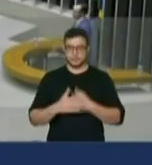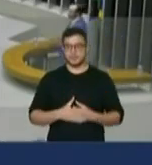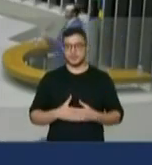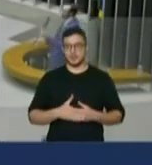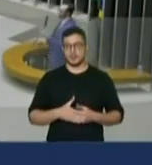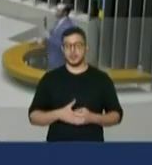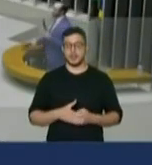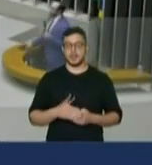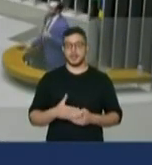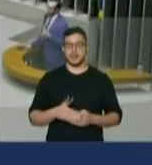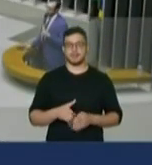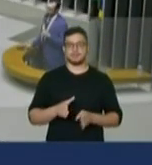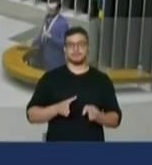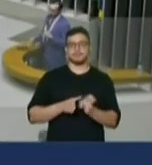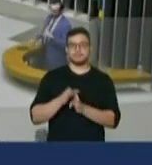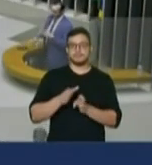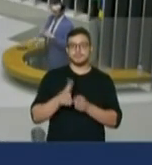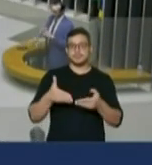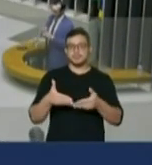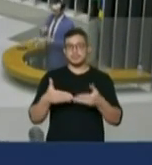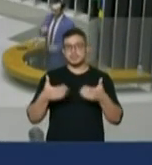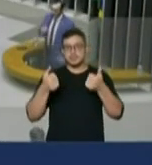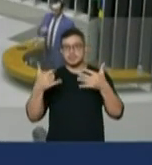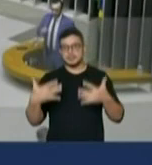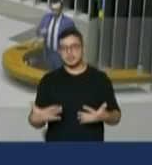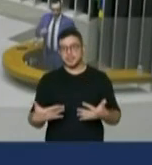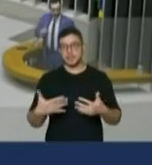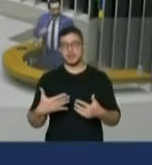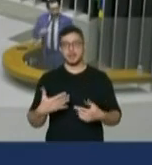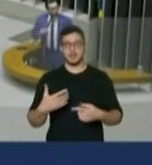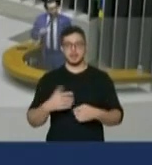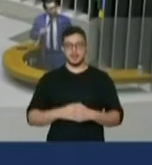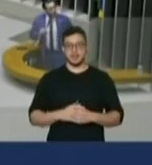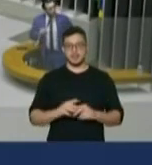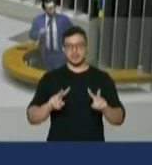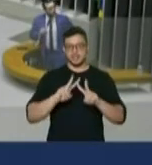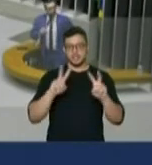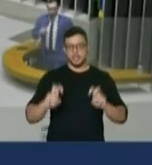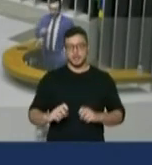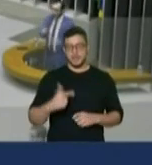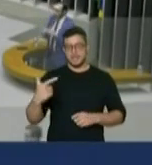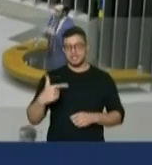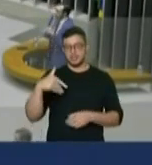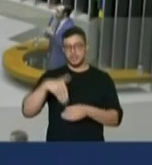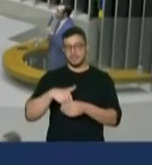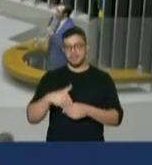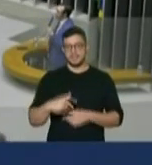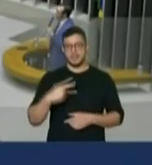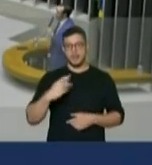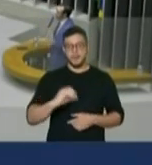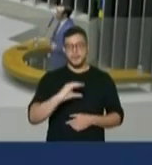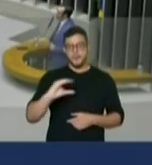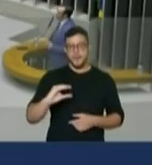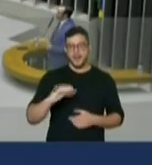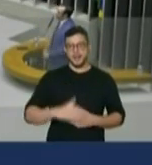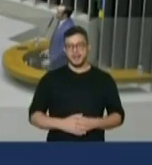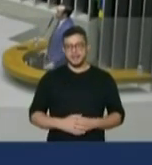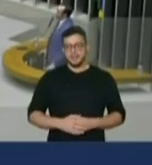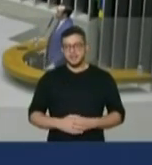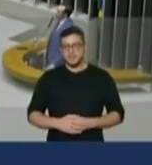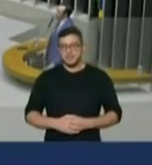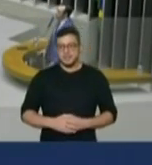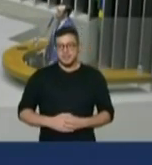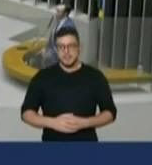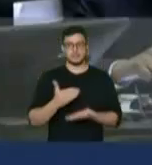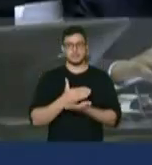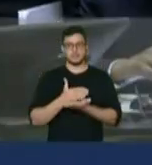do orçamento para custear a programa Bolsa Família né auxílio Brasil que vai voltar a se chamar Bolsa Família em r$ 600 né